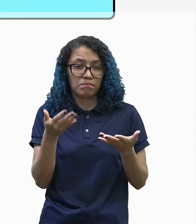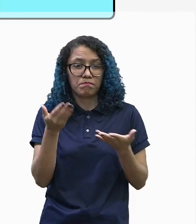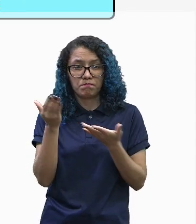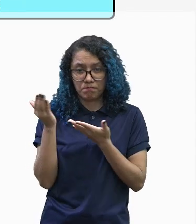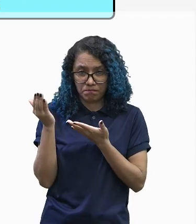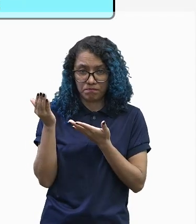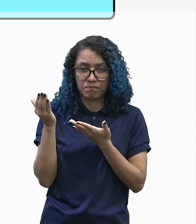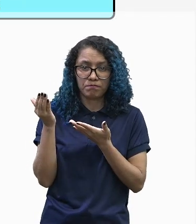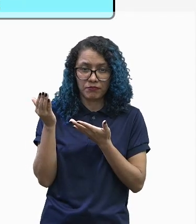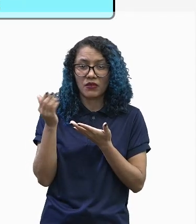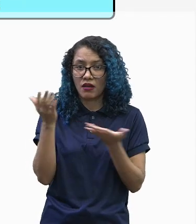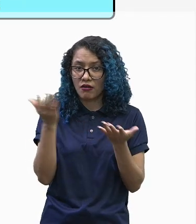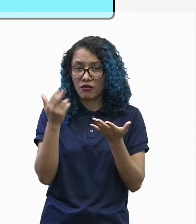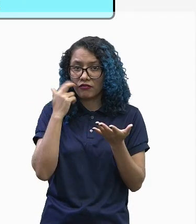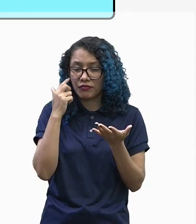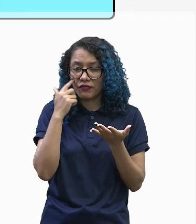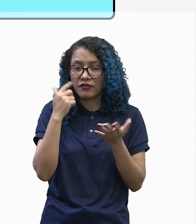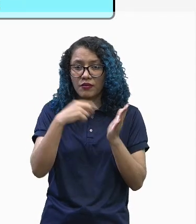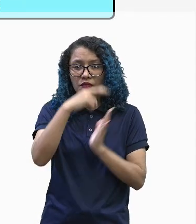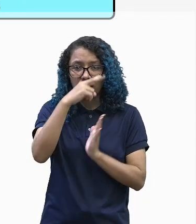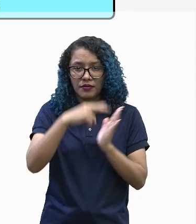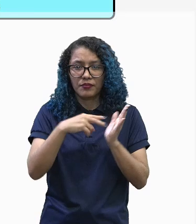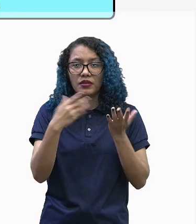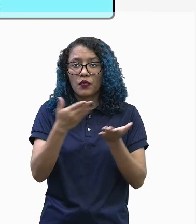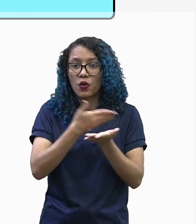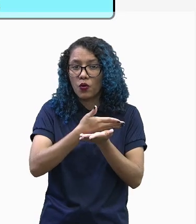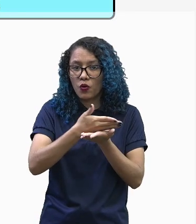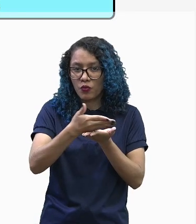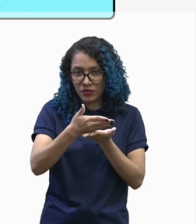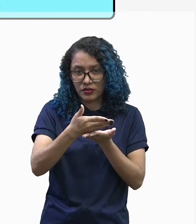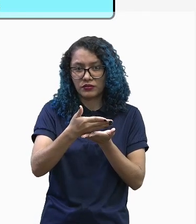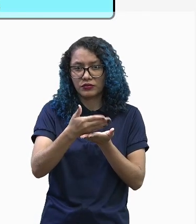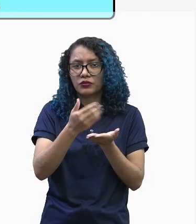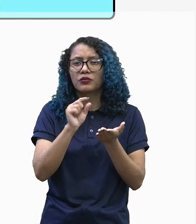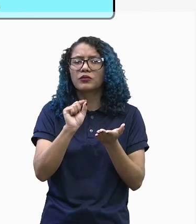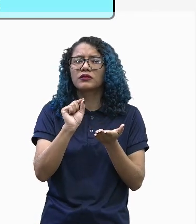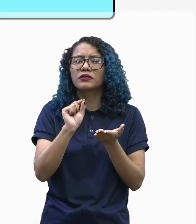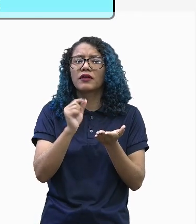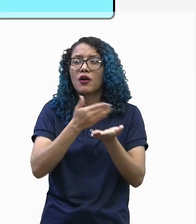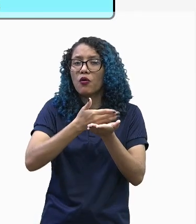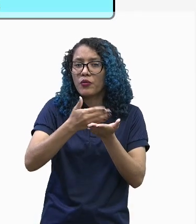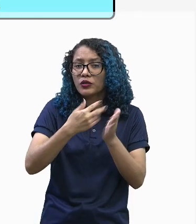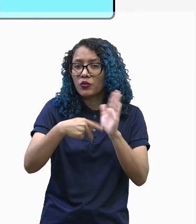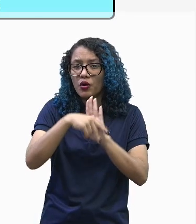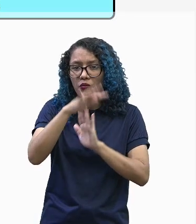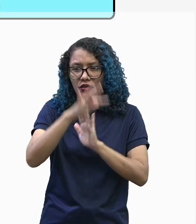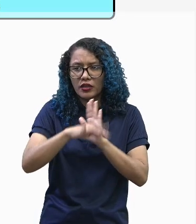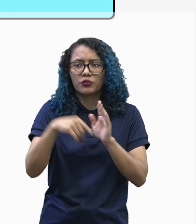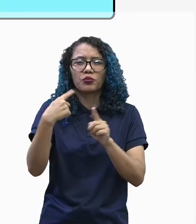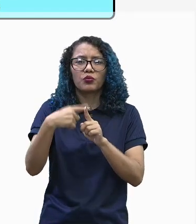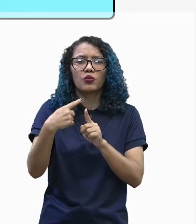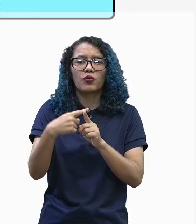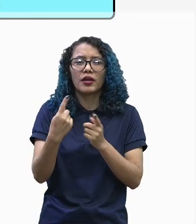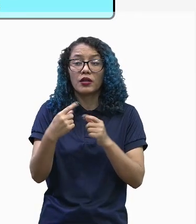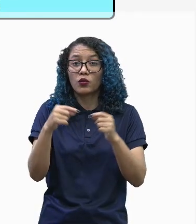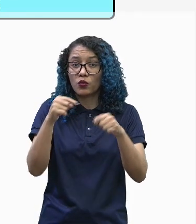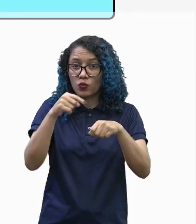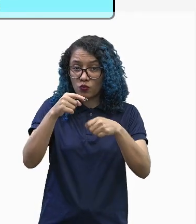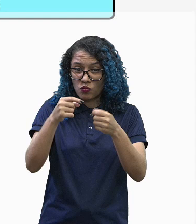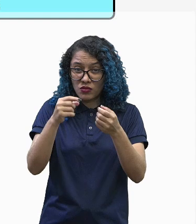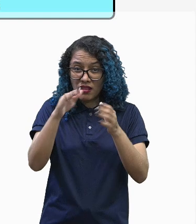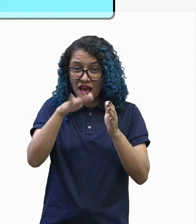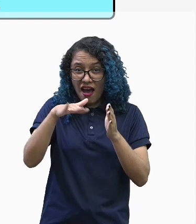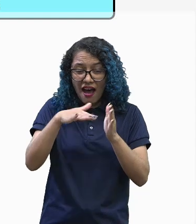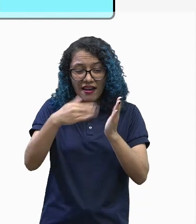dessa redação? Vamos lá. É o início, a introdução. É o início do texto, pois é na